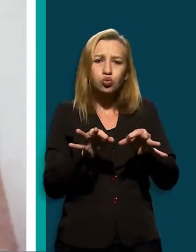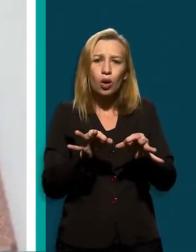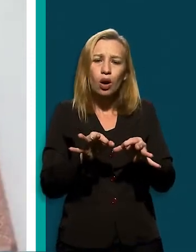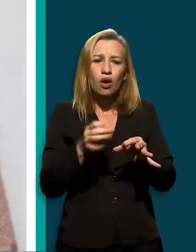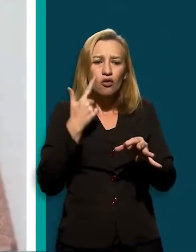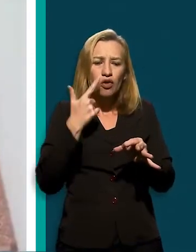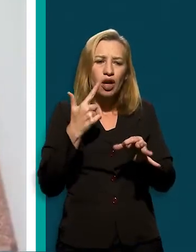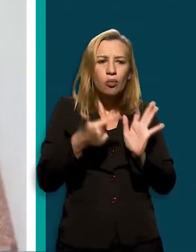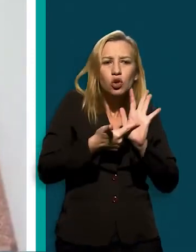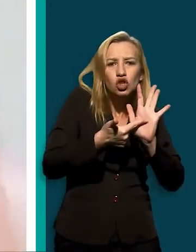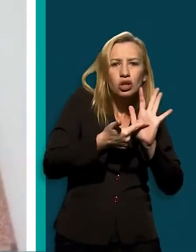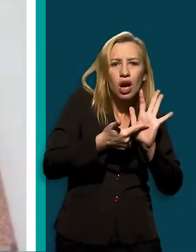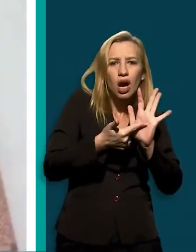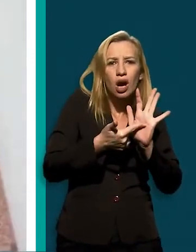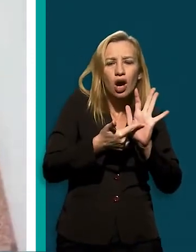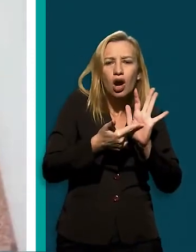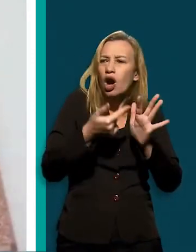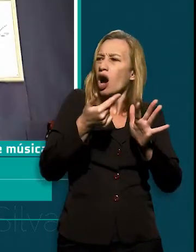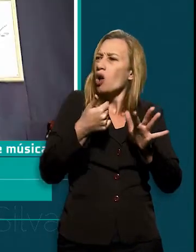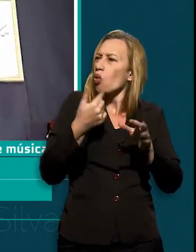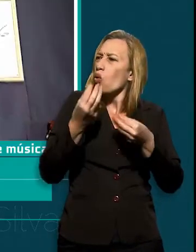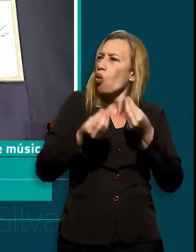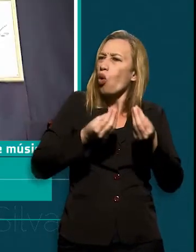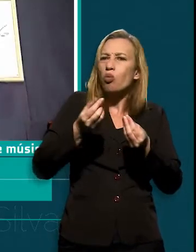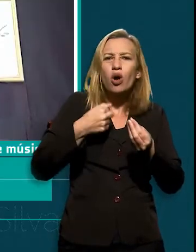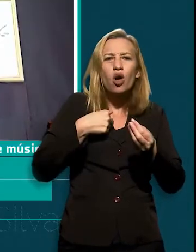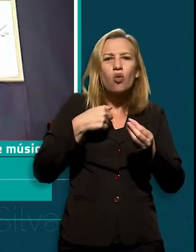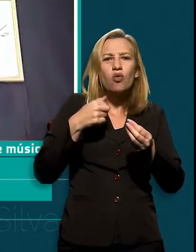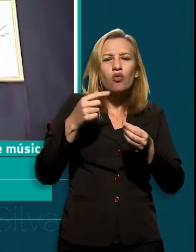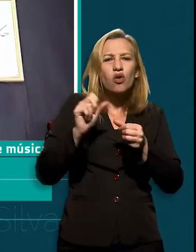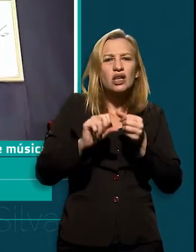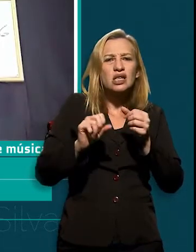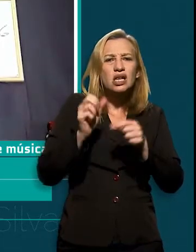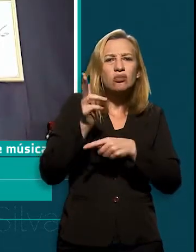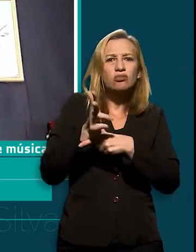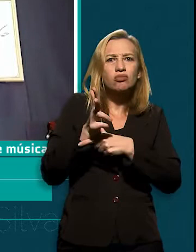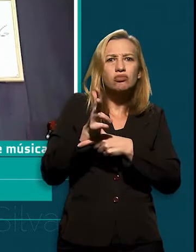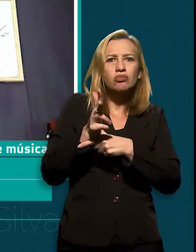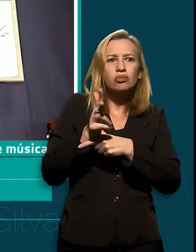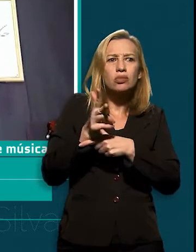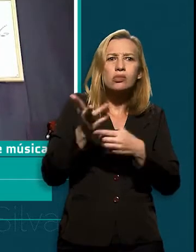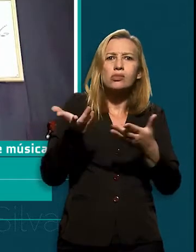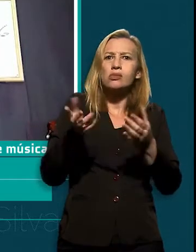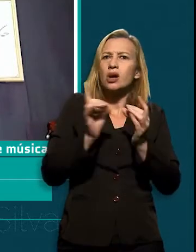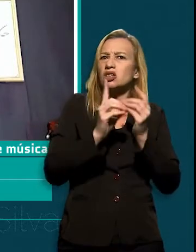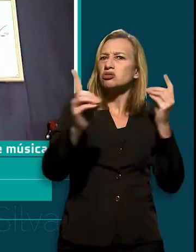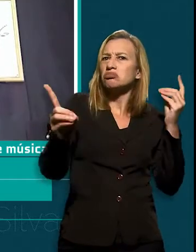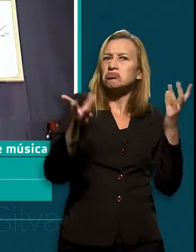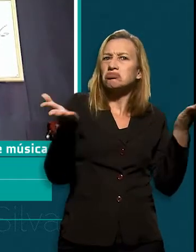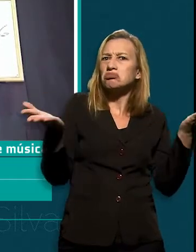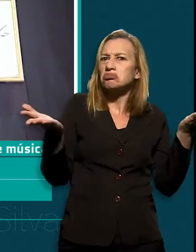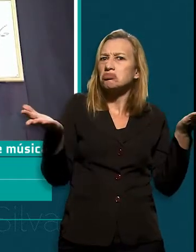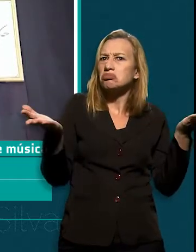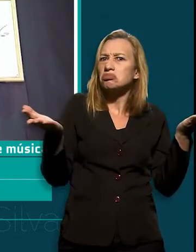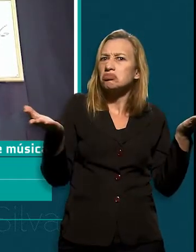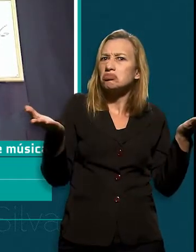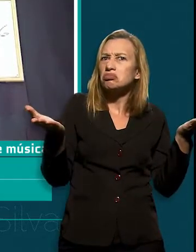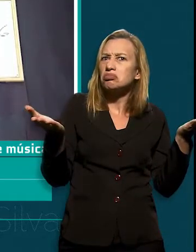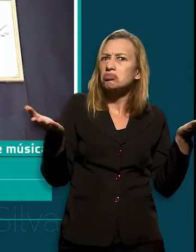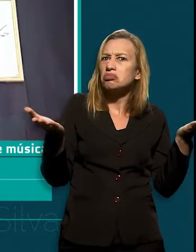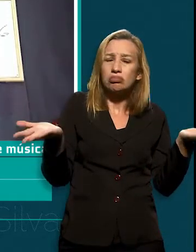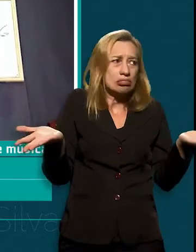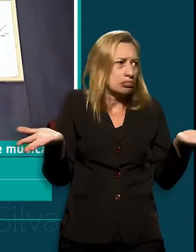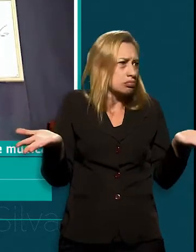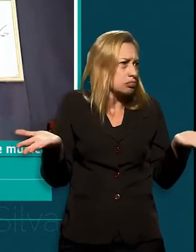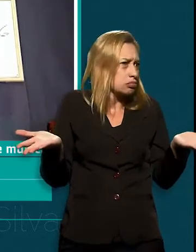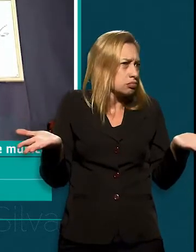ajeitar, ajudar, mostrar. Eu falei, como eu vou fazer isso no vídeo, né? E à distância? Então eu falei assim,